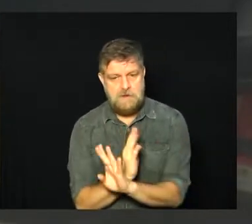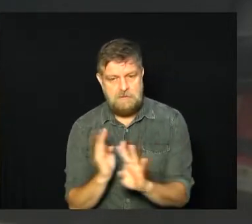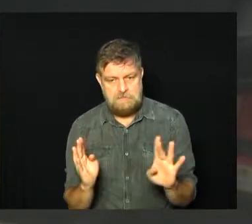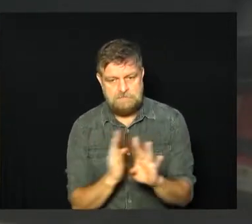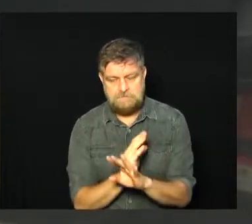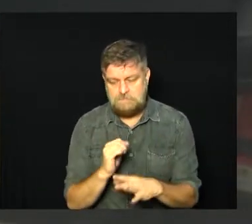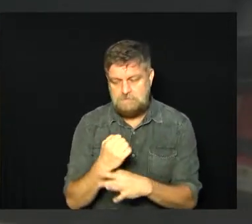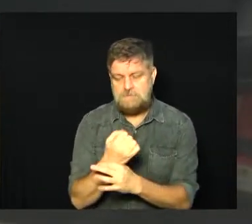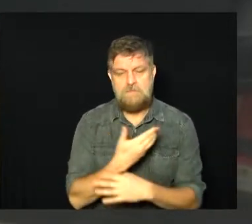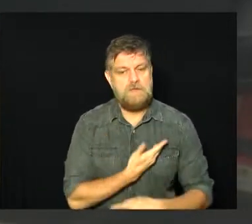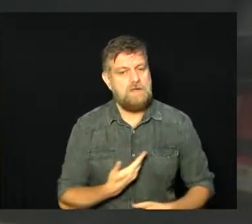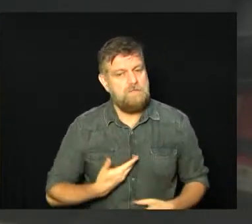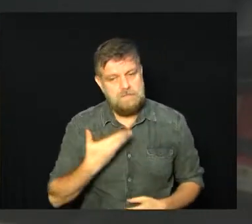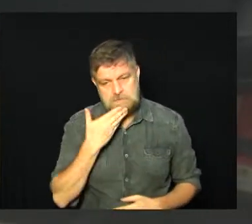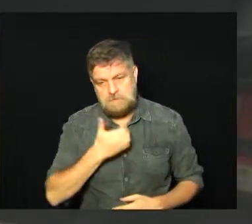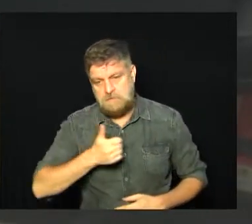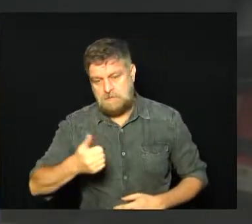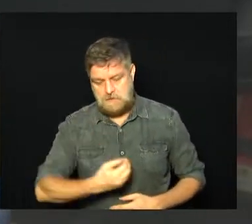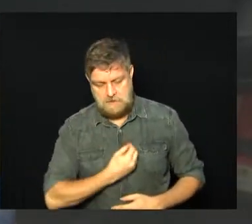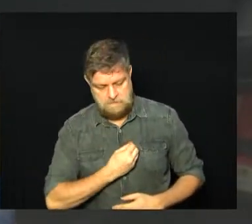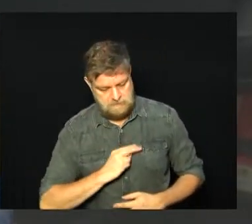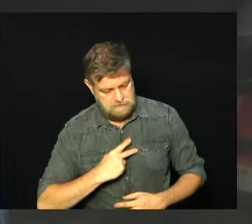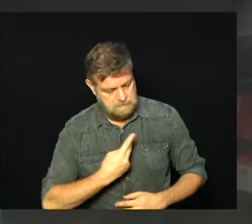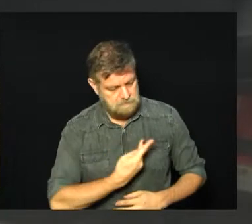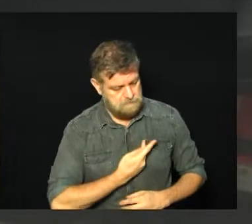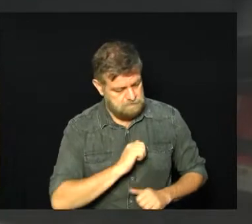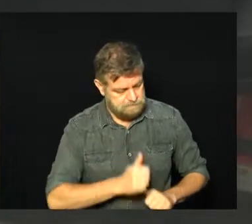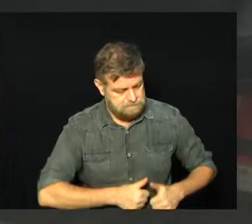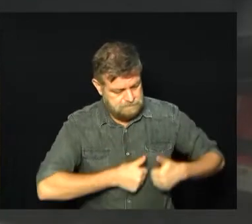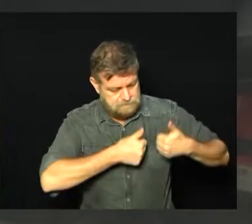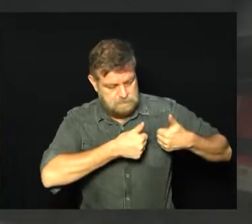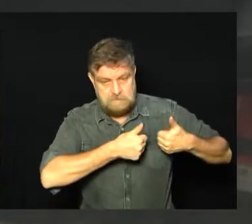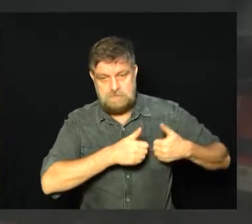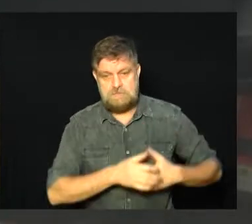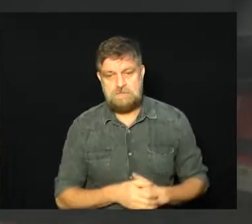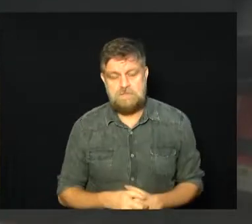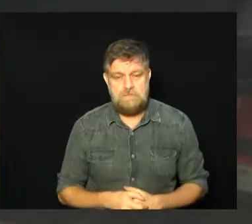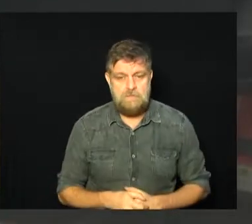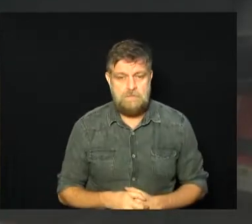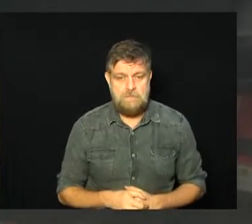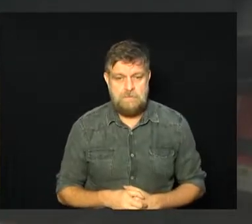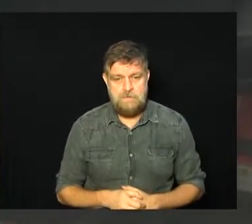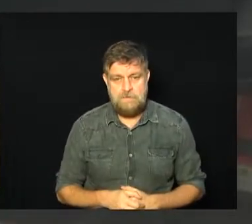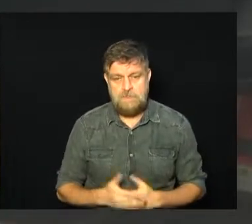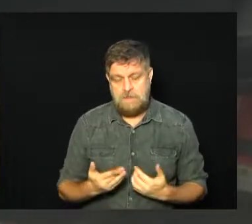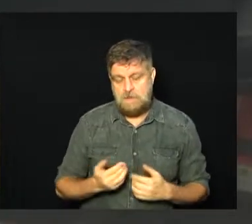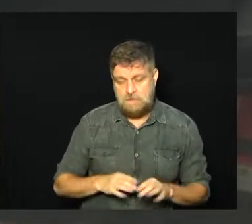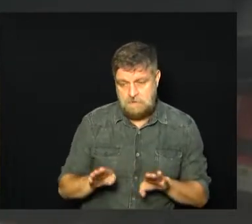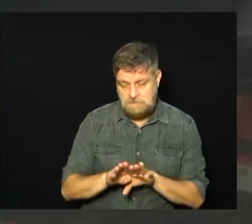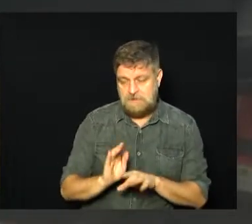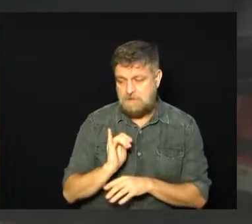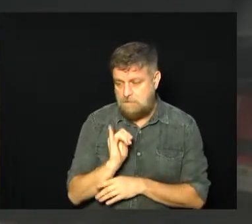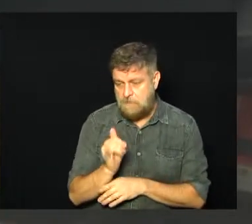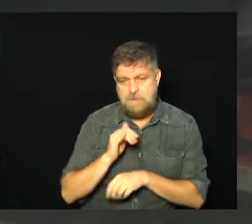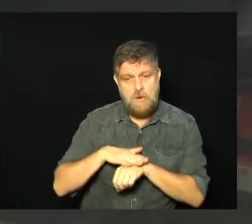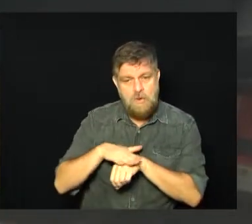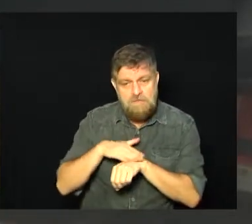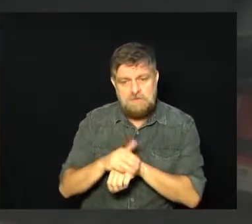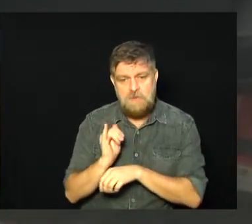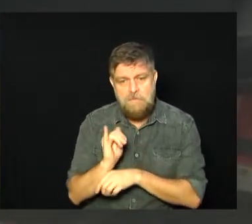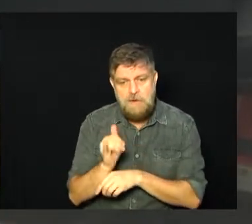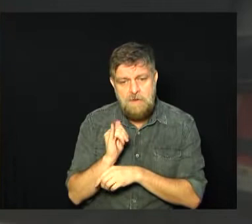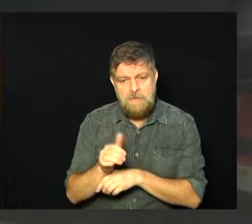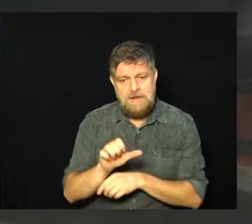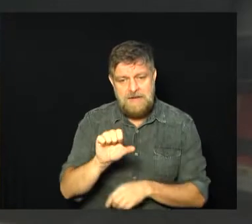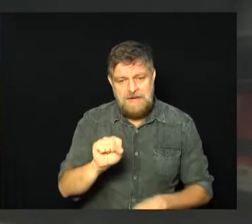segurança pública e de qualidade de vida no município extremamente positivo. Então, um ponto que a gente já conversou na CETEC,